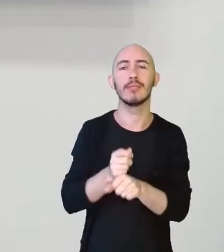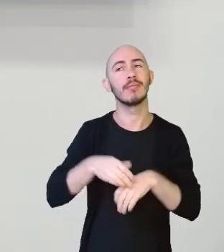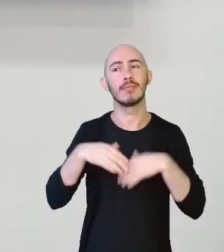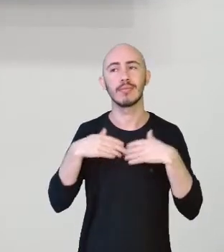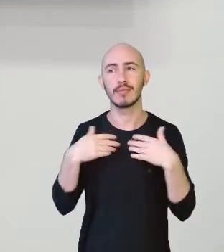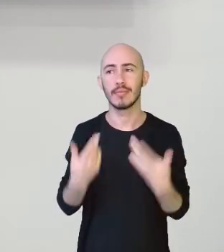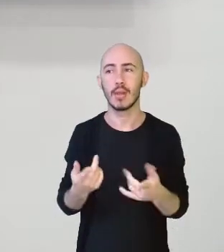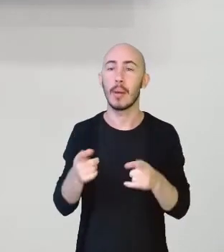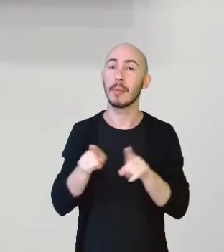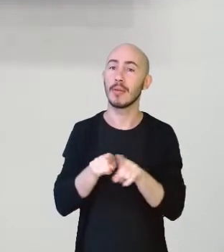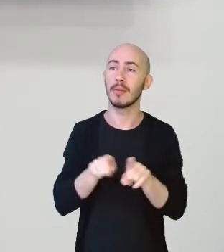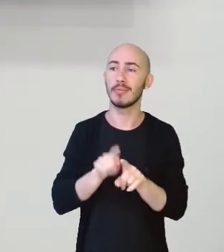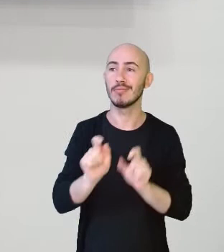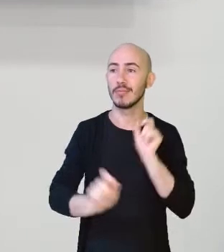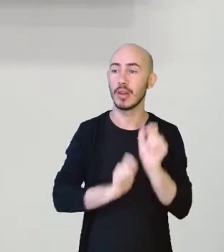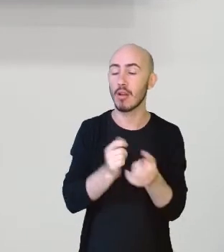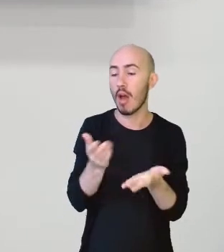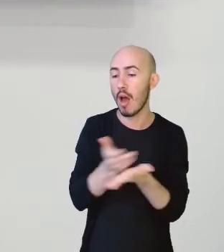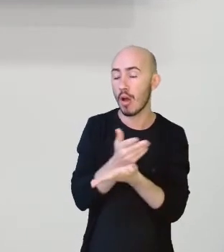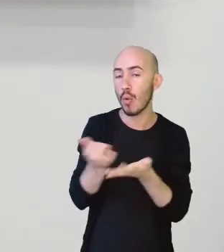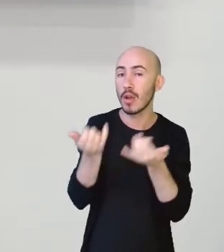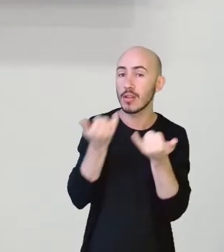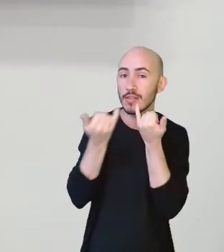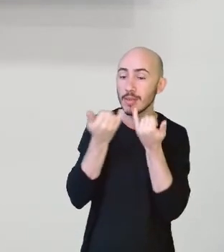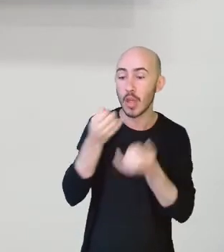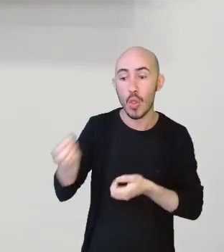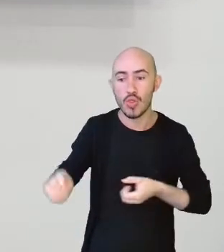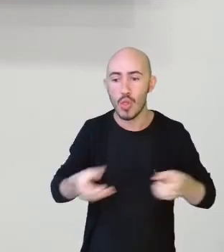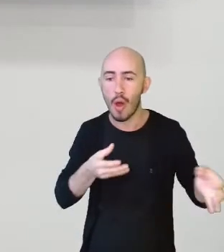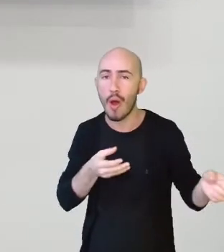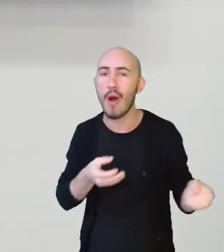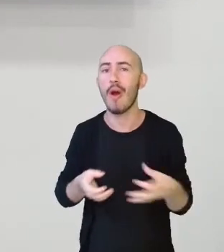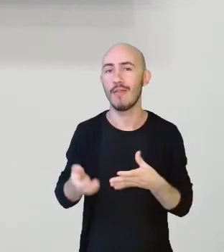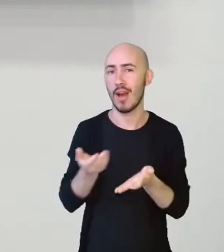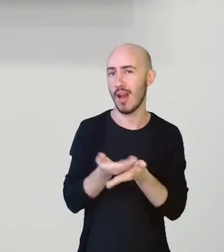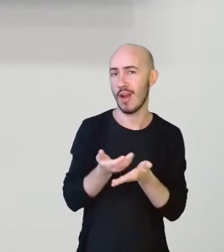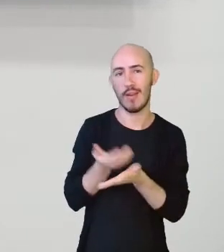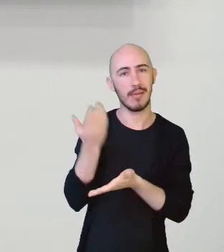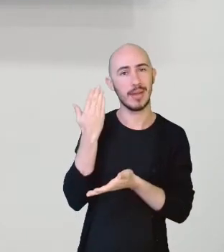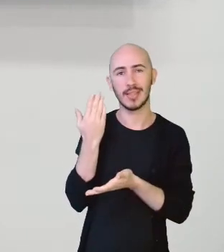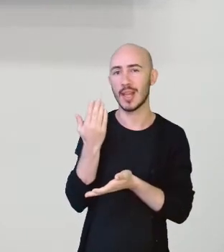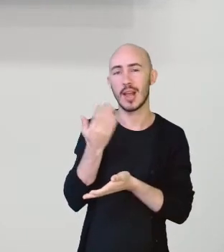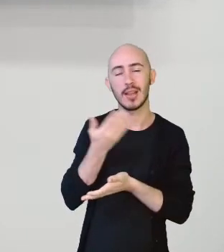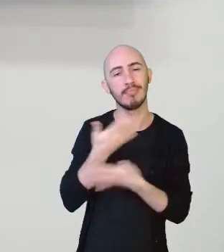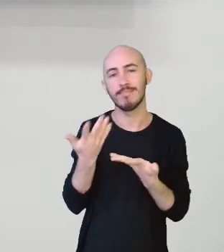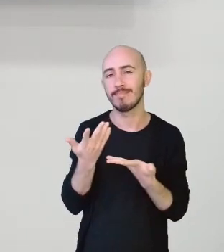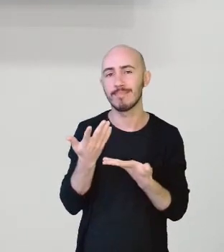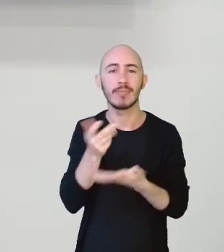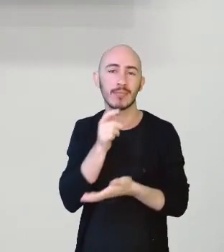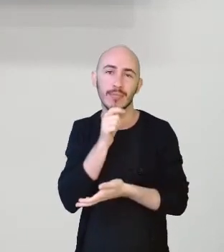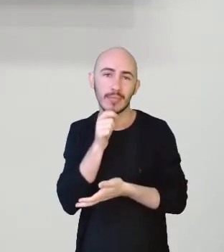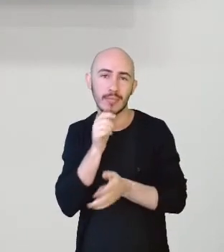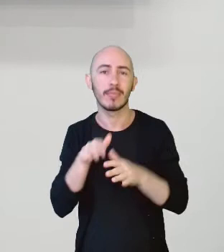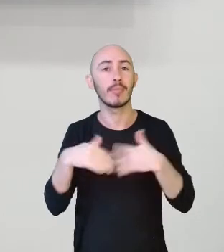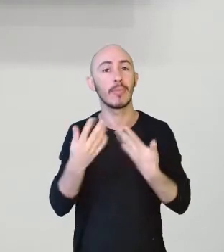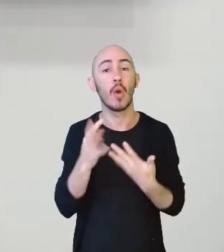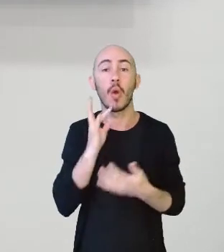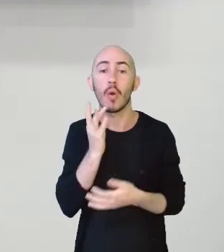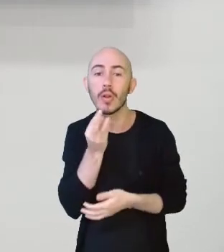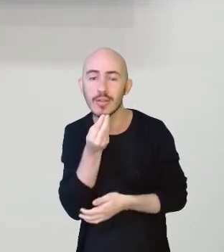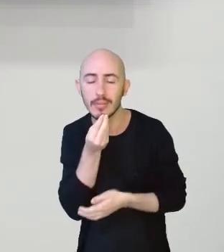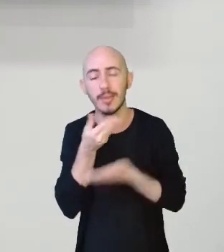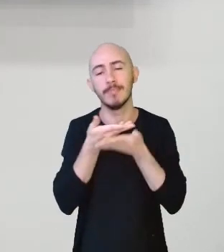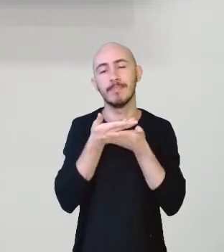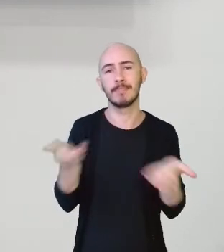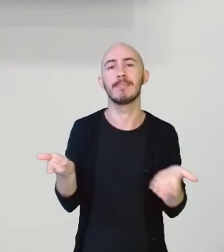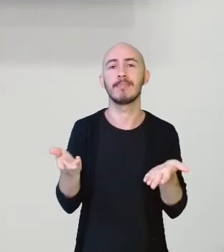bom, mas também vou trazer algumas informações novas que na aula anterior a gente não trabalhou, porque o conhecimento é assim,